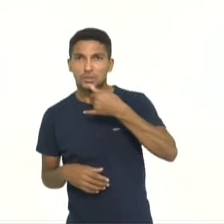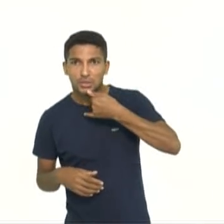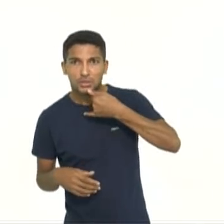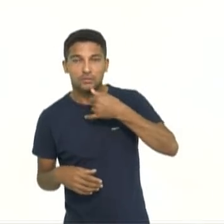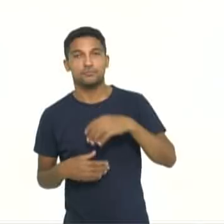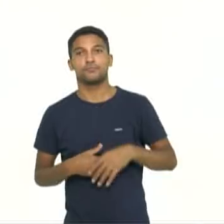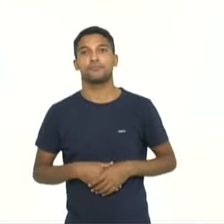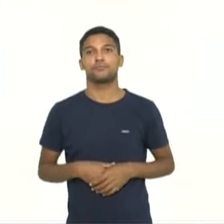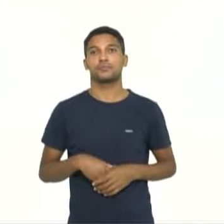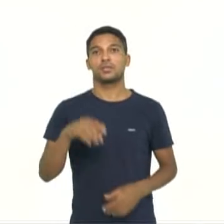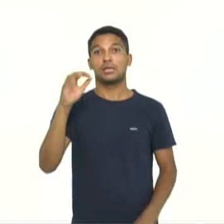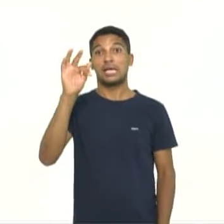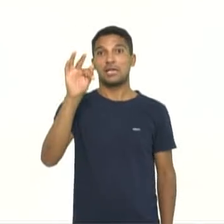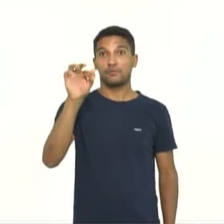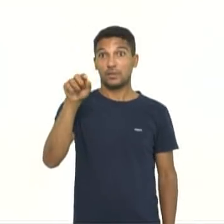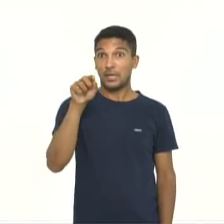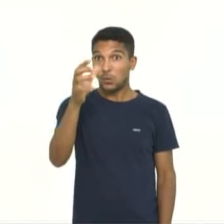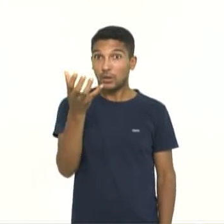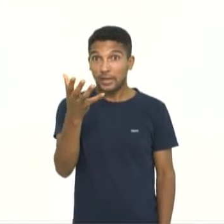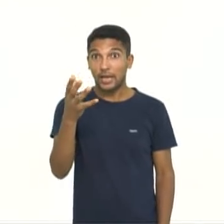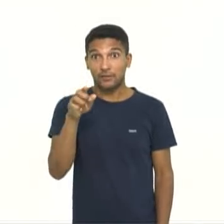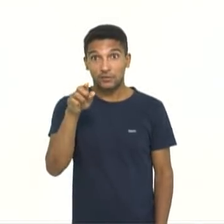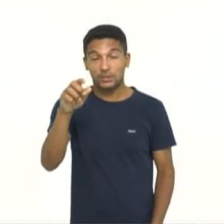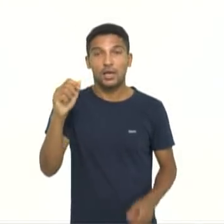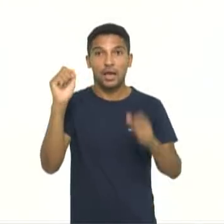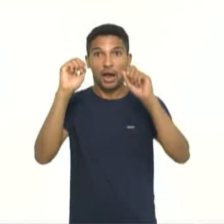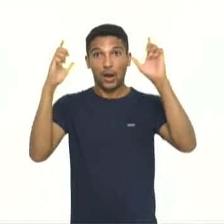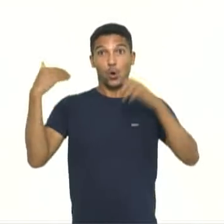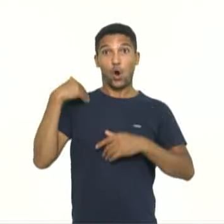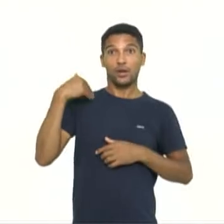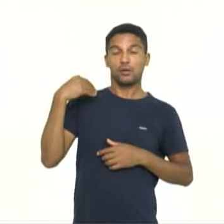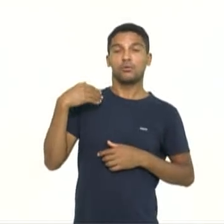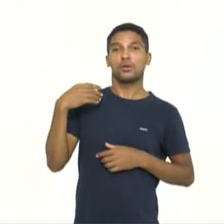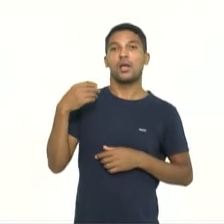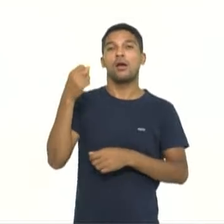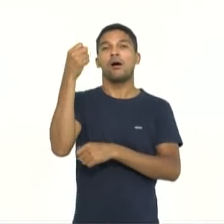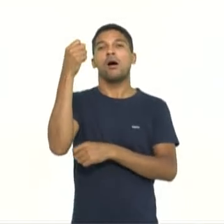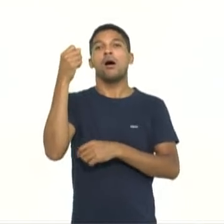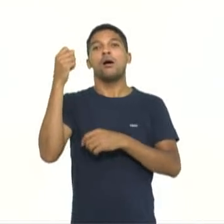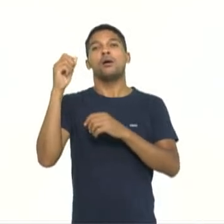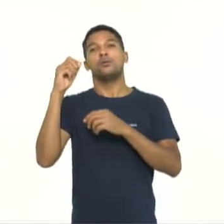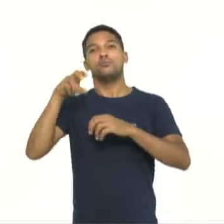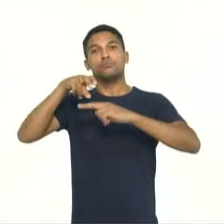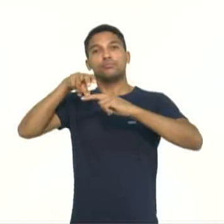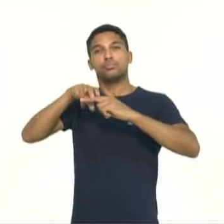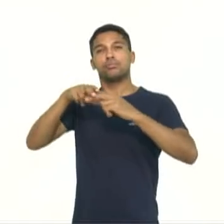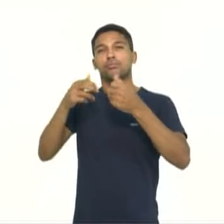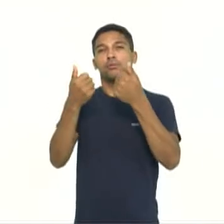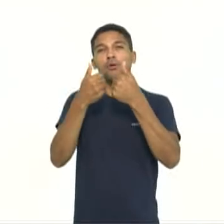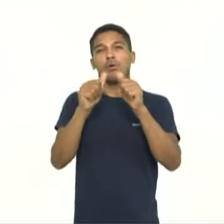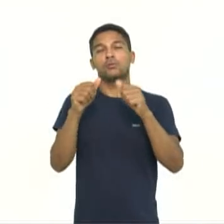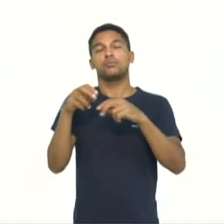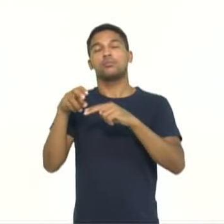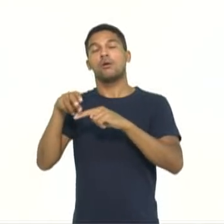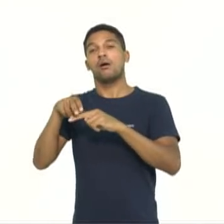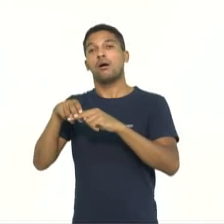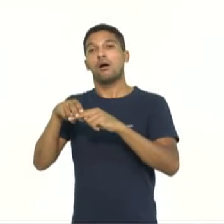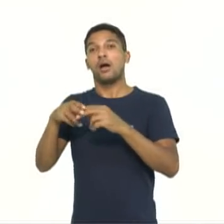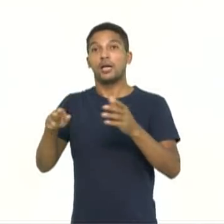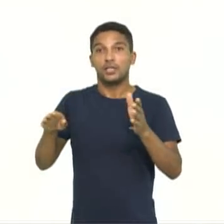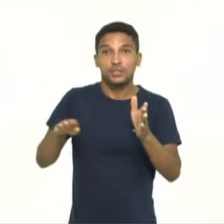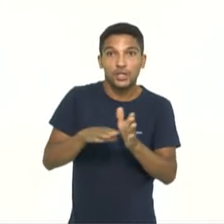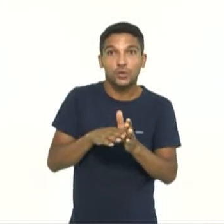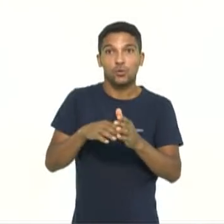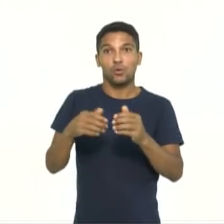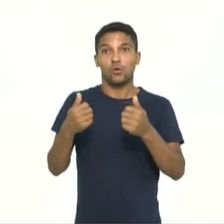acorde quando o ônibus chegar. Na G, inventei aquela desculpa porque não achei outra melhor. H,